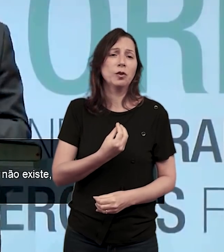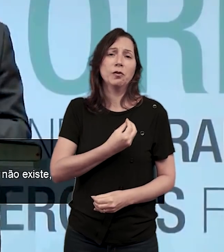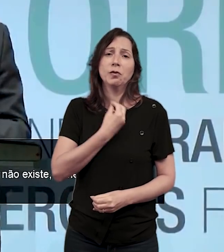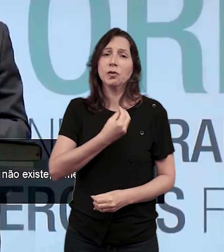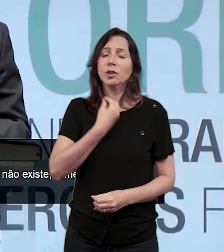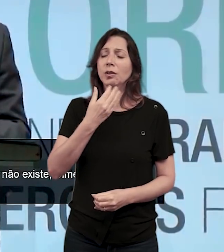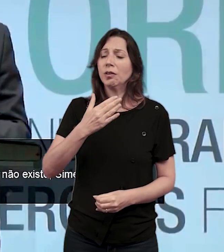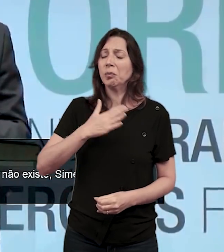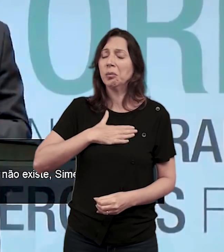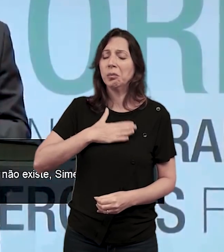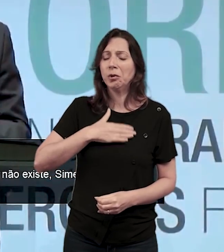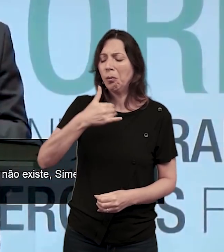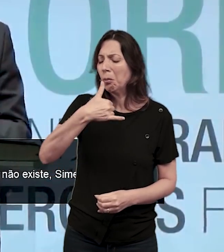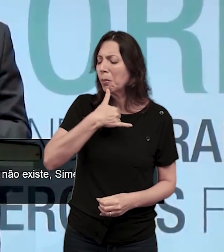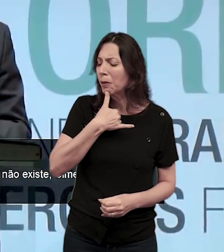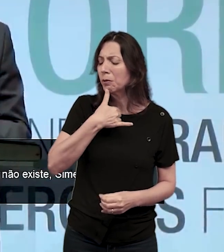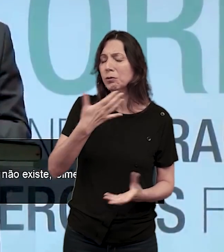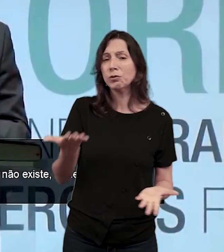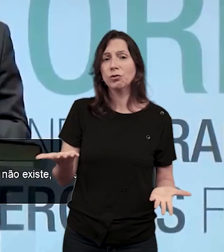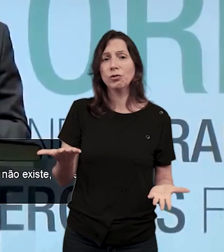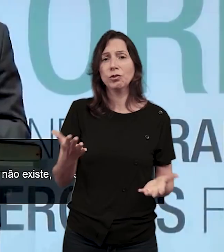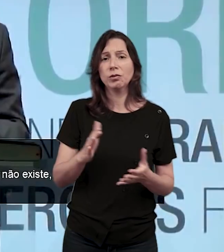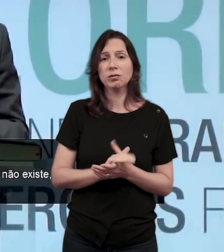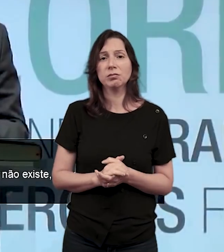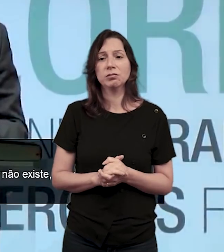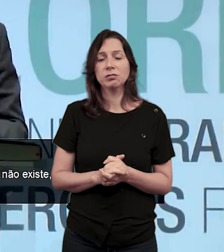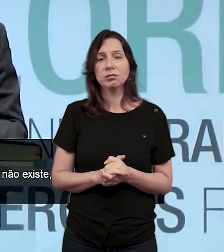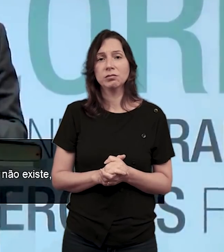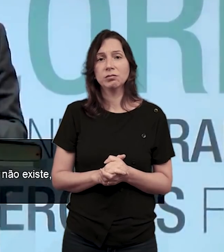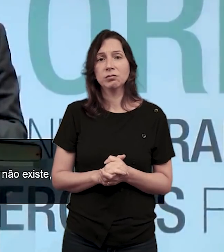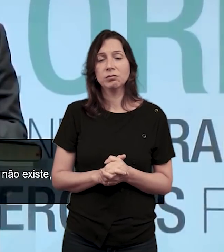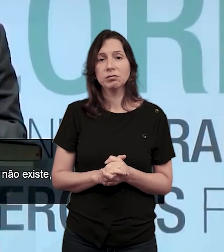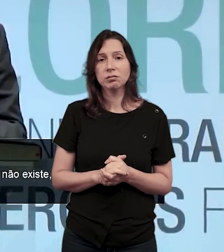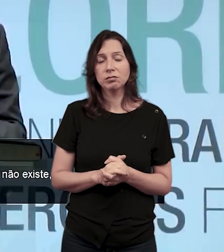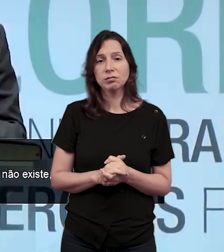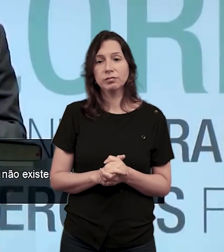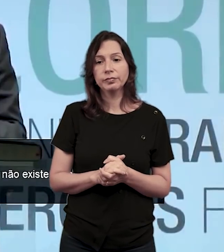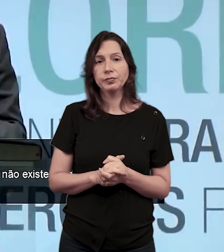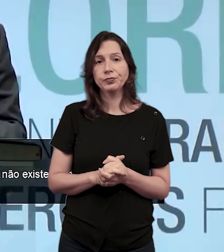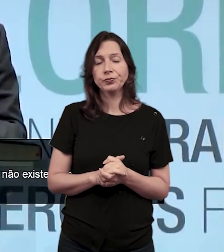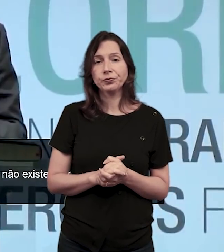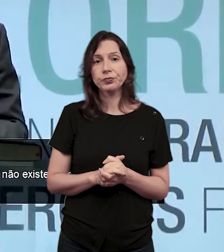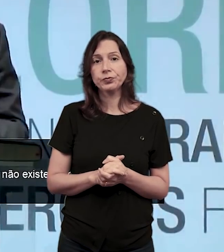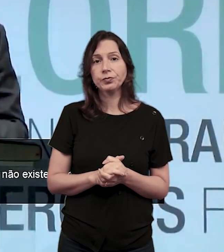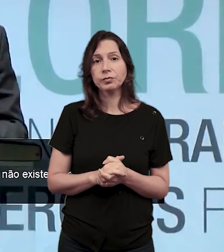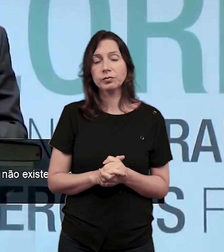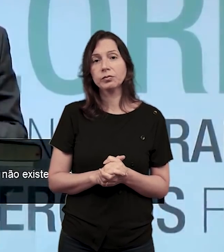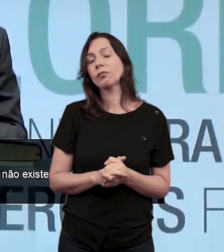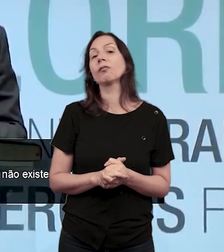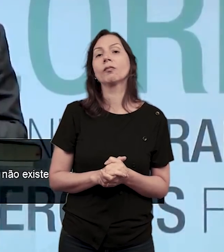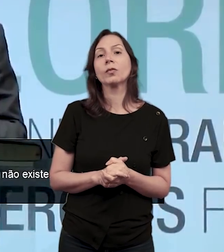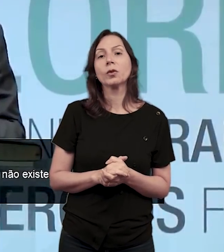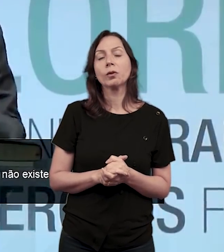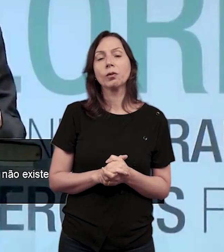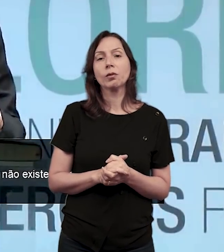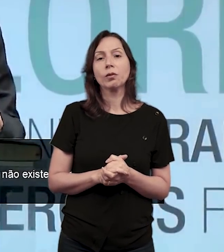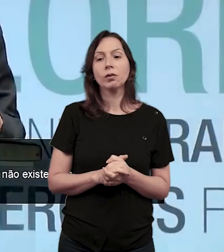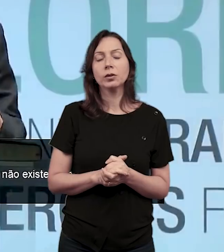Só perda, só prejuízo, só problema. Na cabeça dele o José está morto. Agora vão levar o Benjamim para o